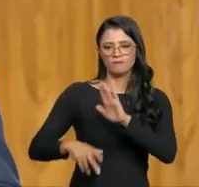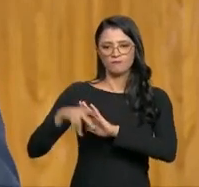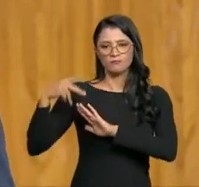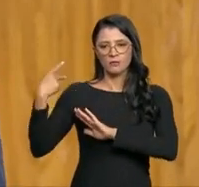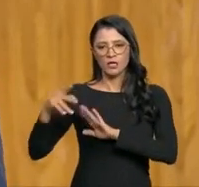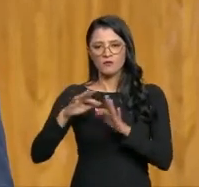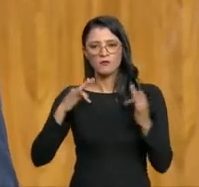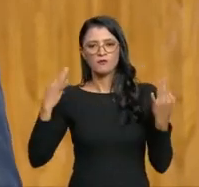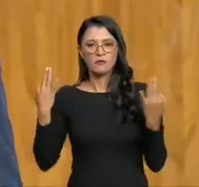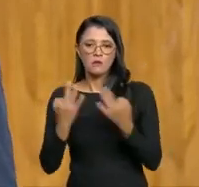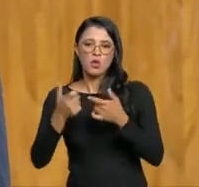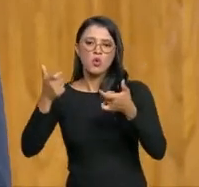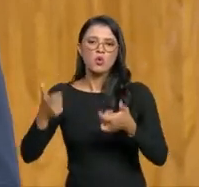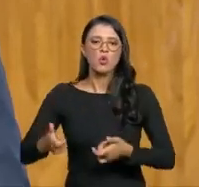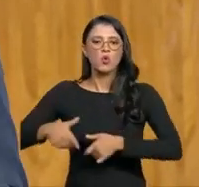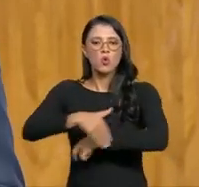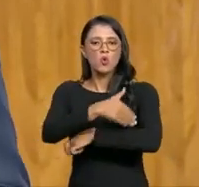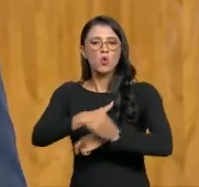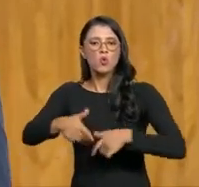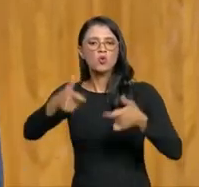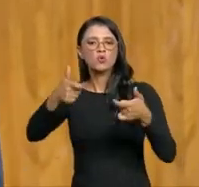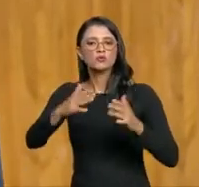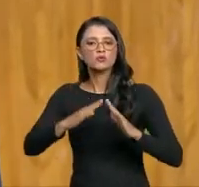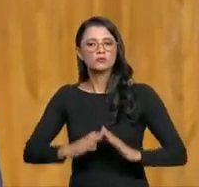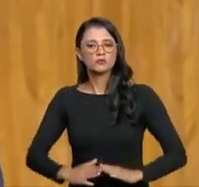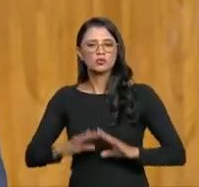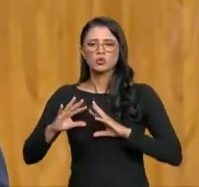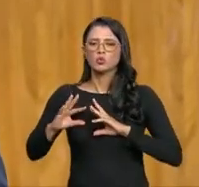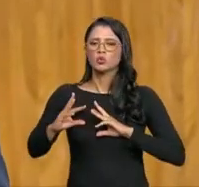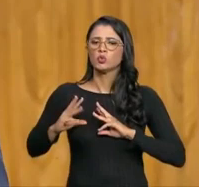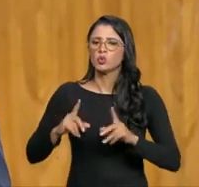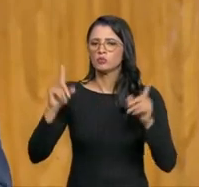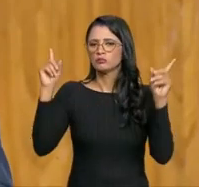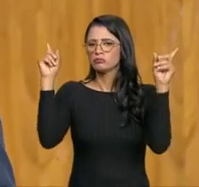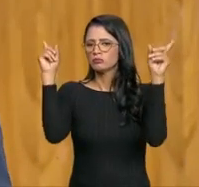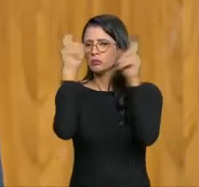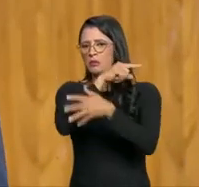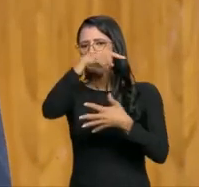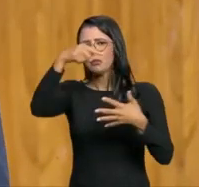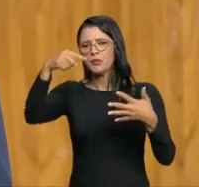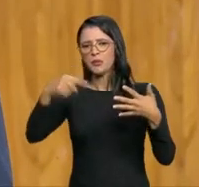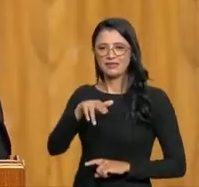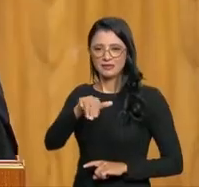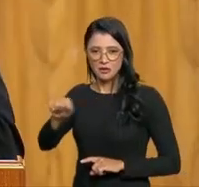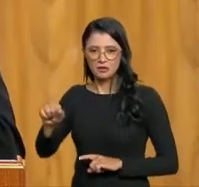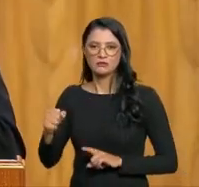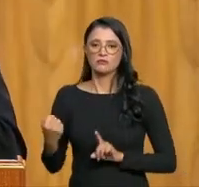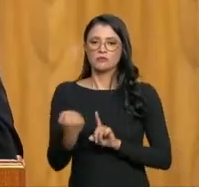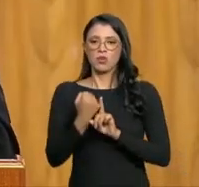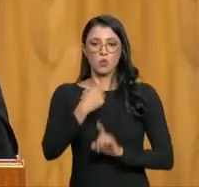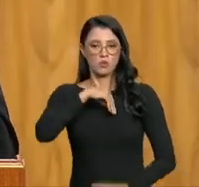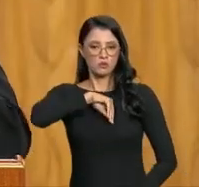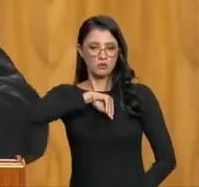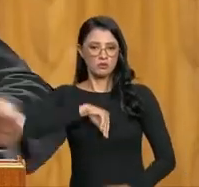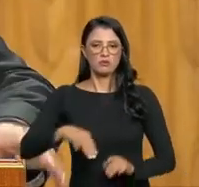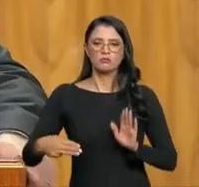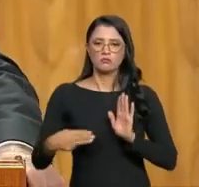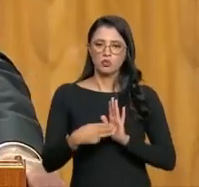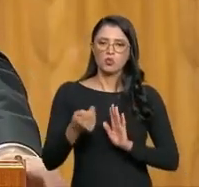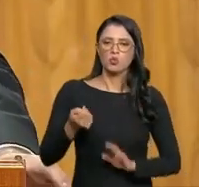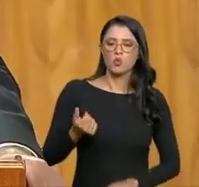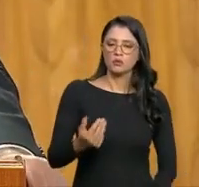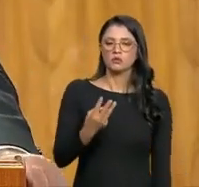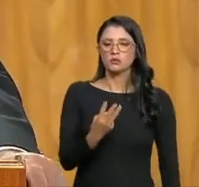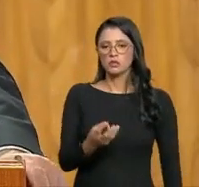suas famílias, do bairro onde moram, de todas as dificuldades que vivem no seu dia a dia. Nós temos quase